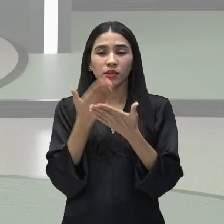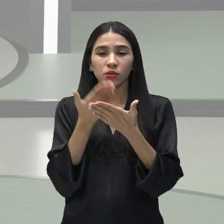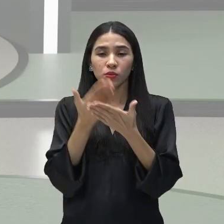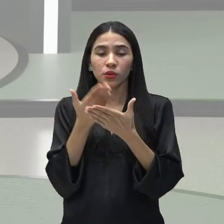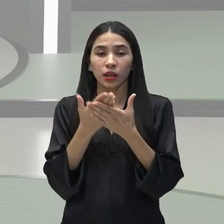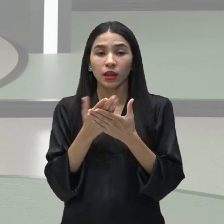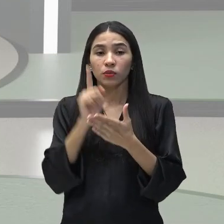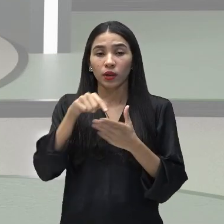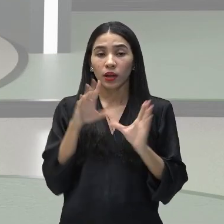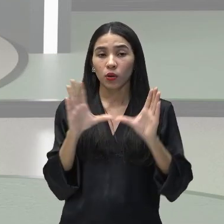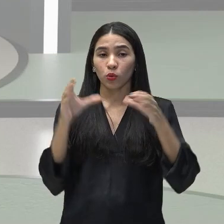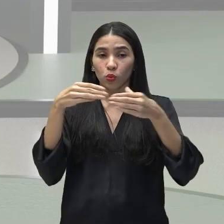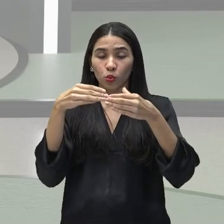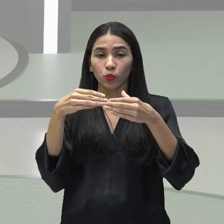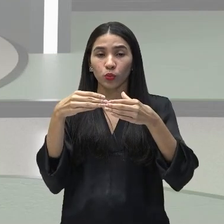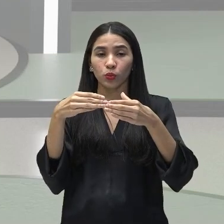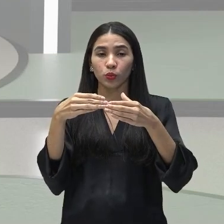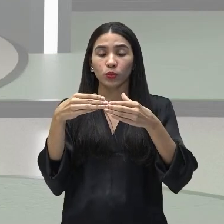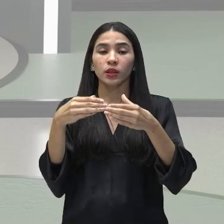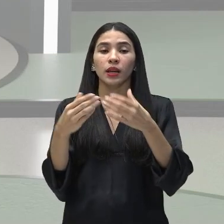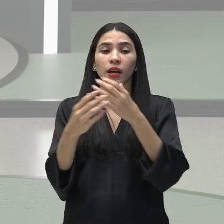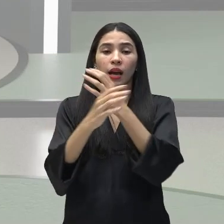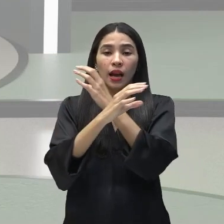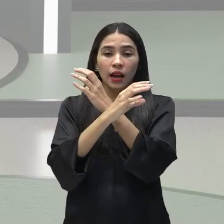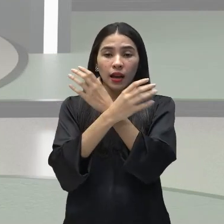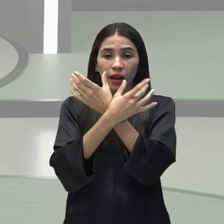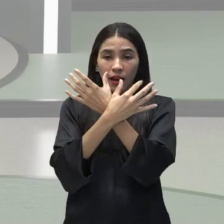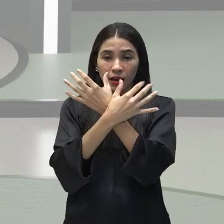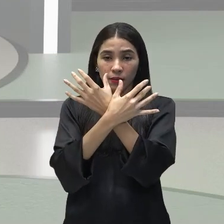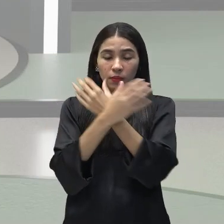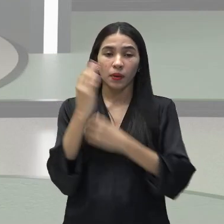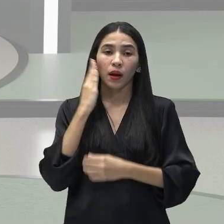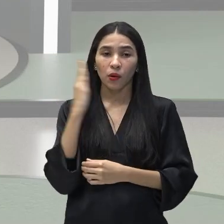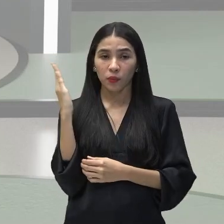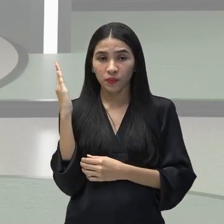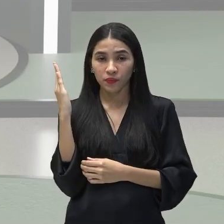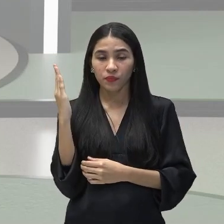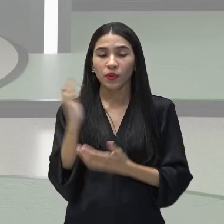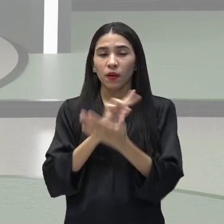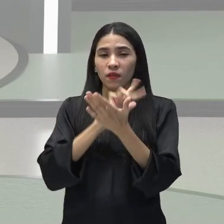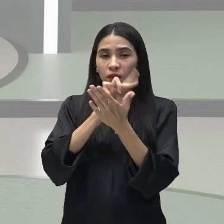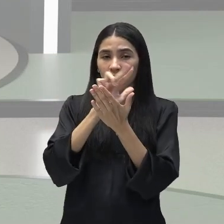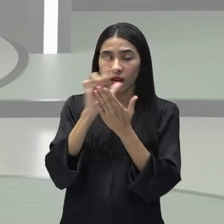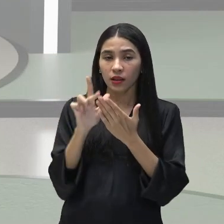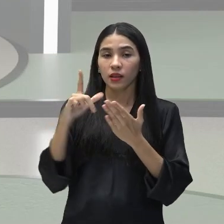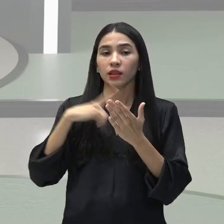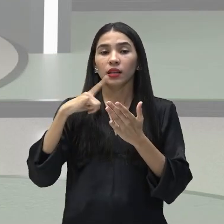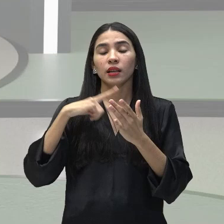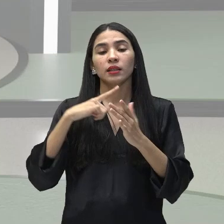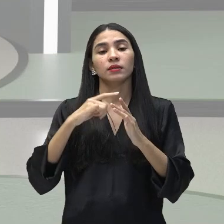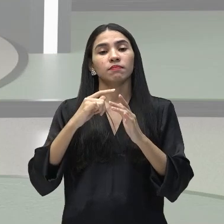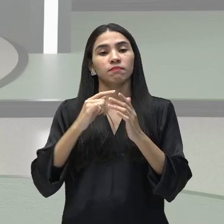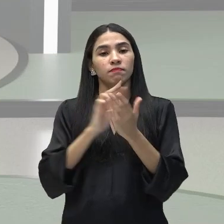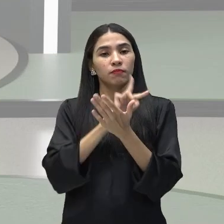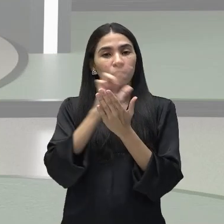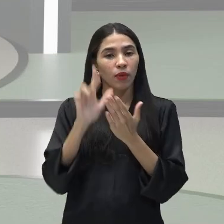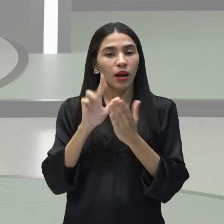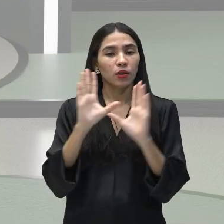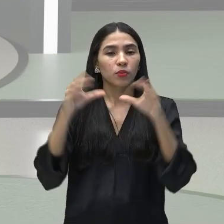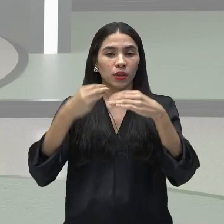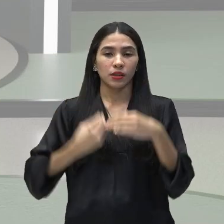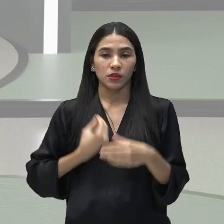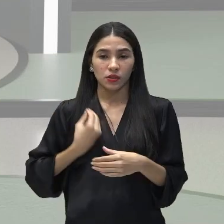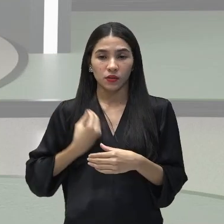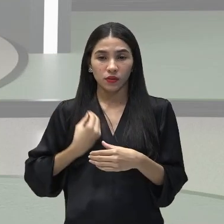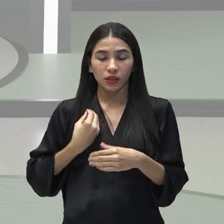reino animal, que ele é muito diverso, tem essa variedade, como vocês estão vendo aqui, de indivíduos sendo